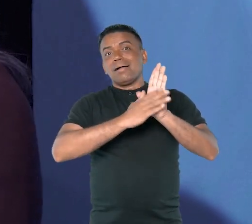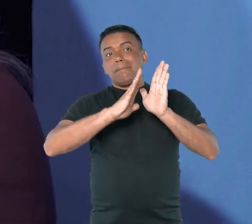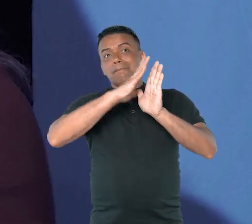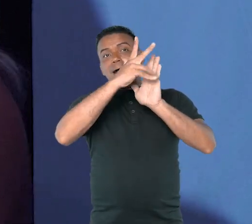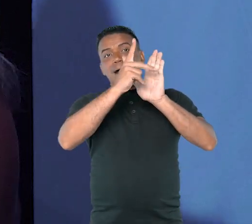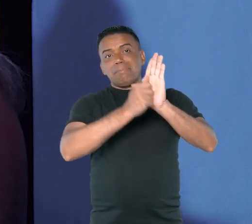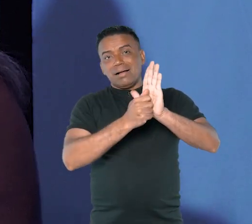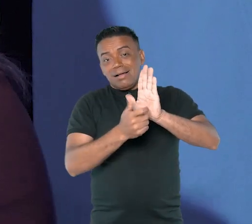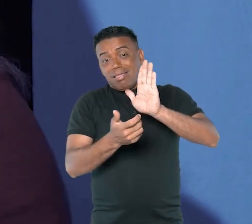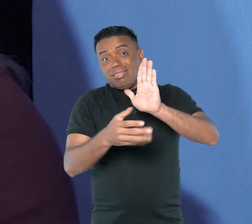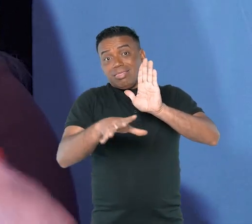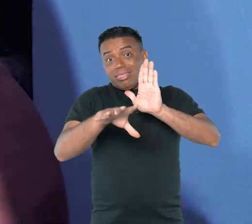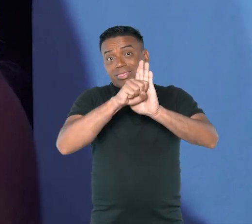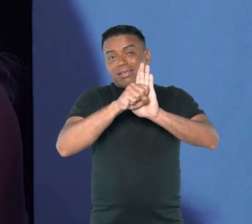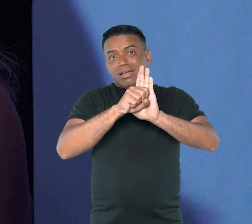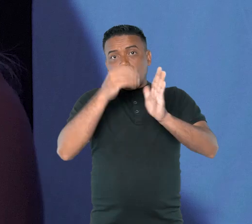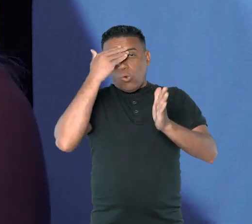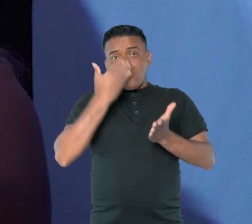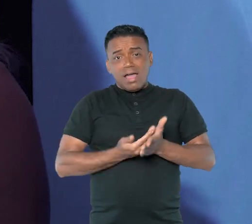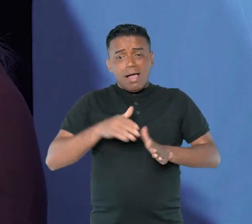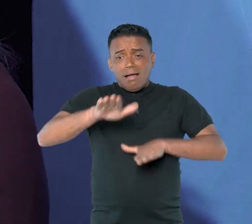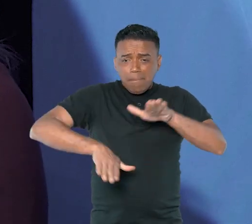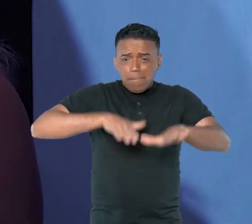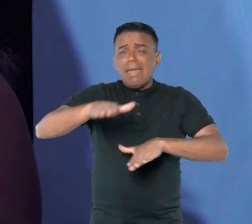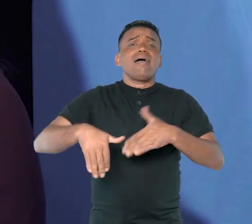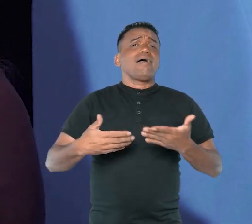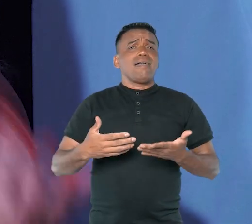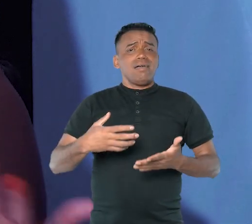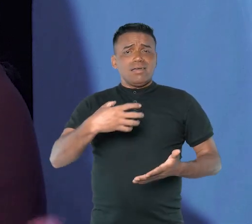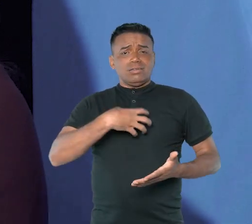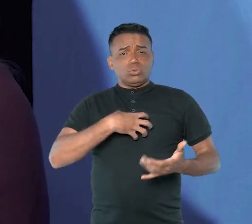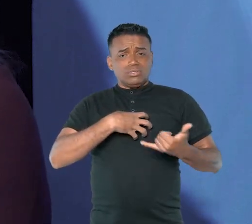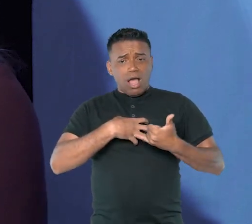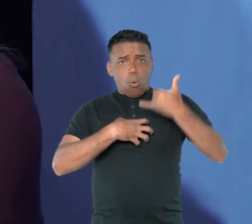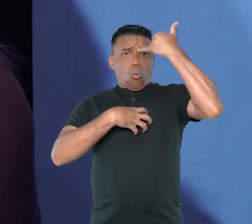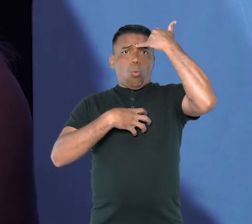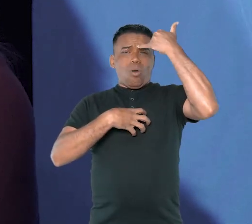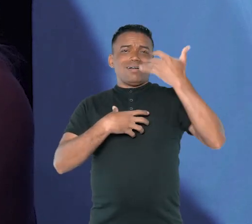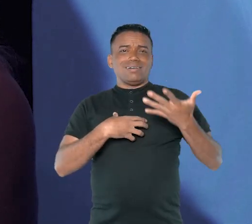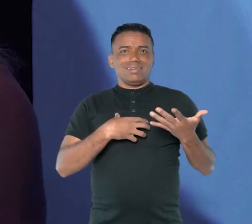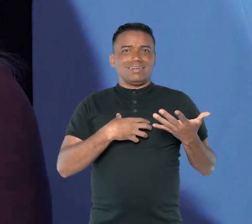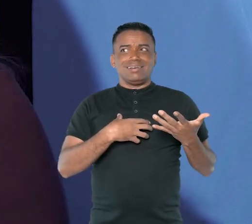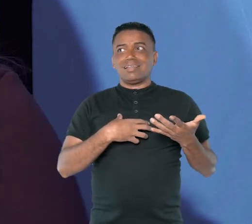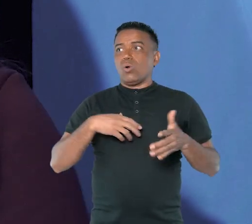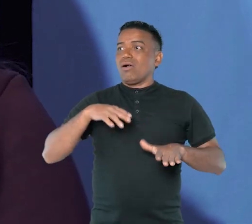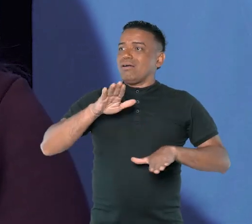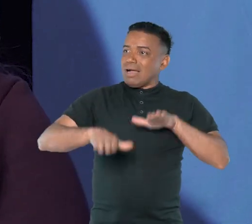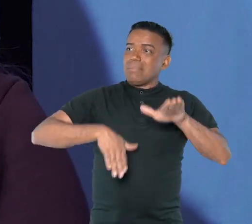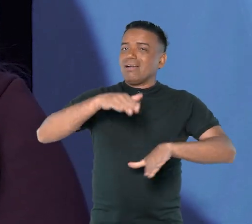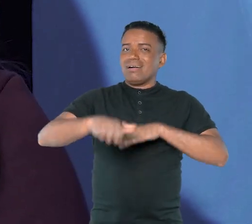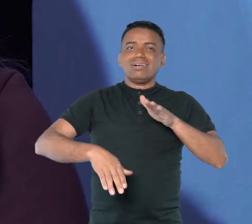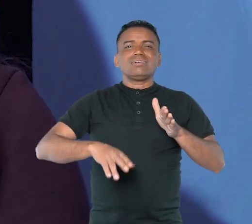pés, né? Confiar nessa intuição, confiar nesse caminho. Aquela velha história de que o caminho se faz caminhando. O Carrasco até fala disso